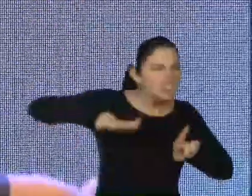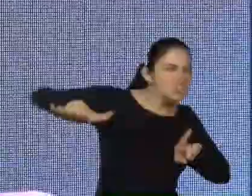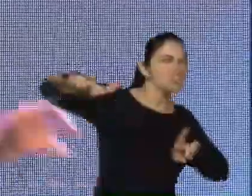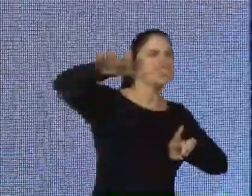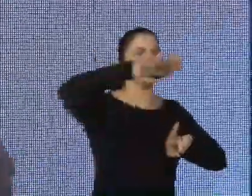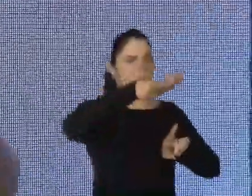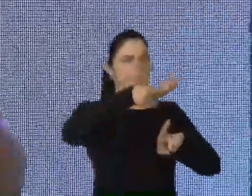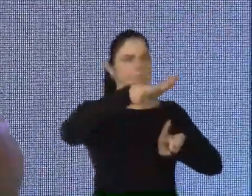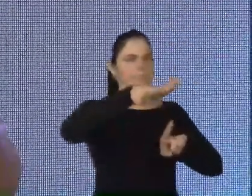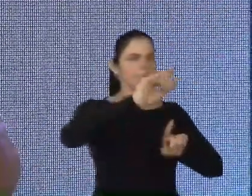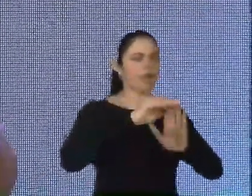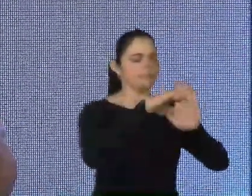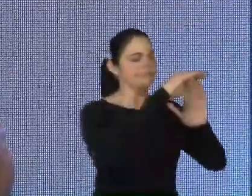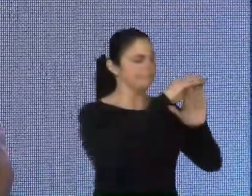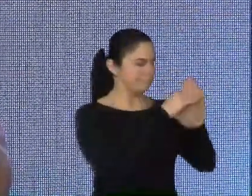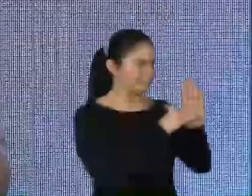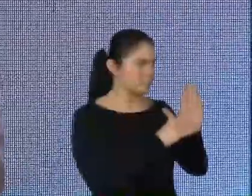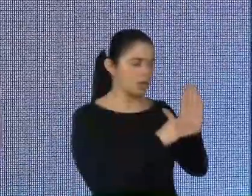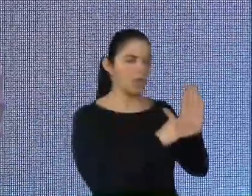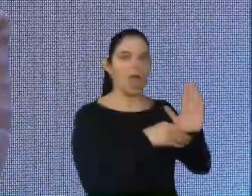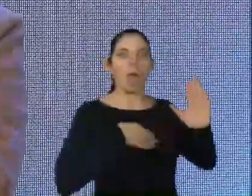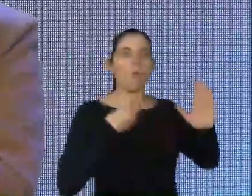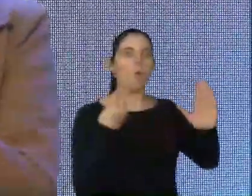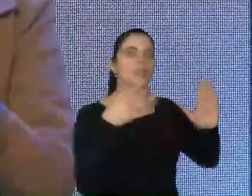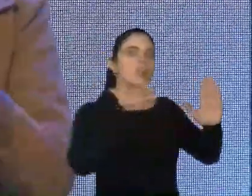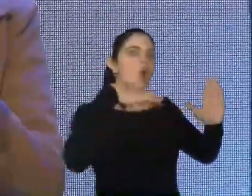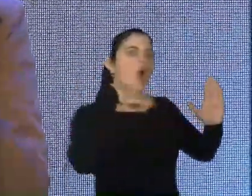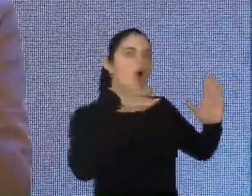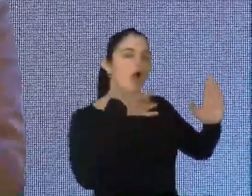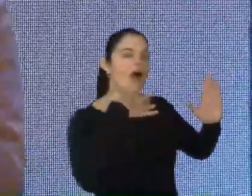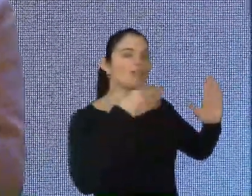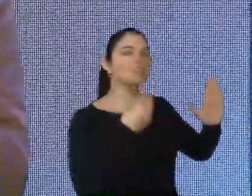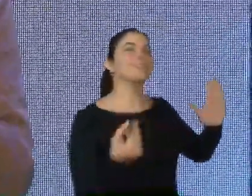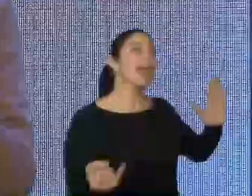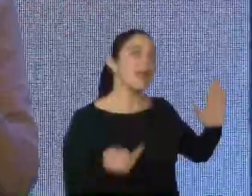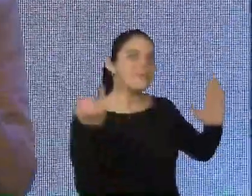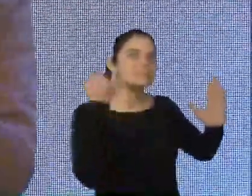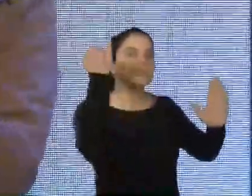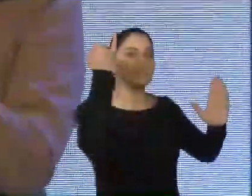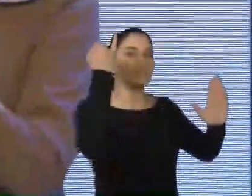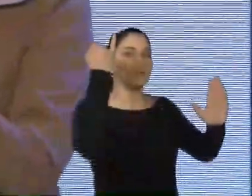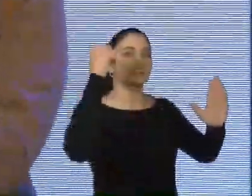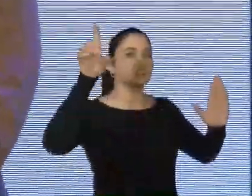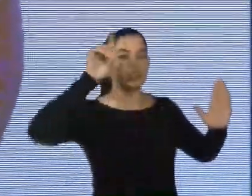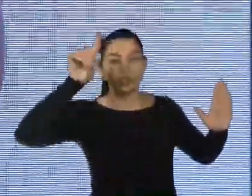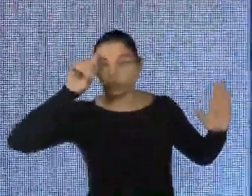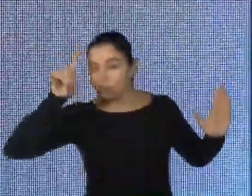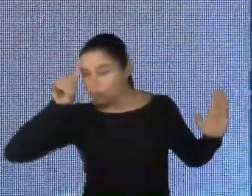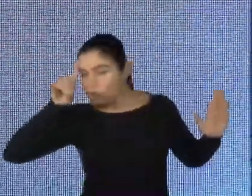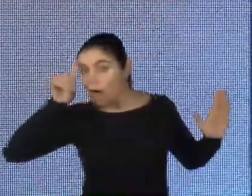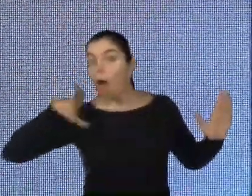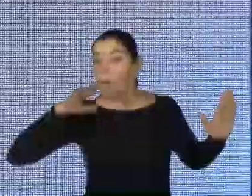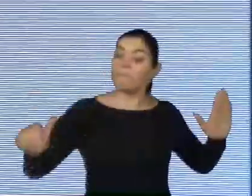todos esses grupos, colocar todas as cores dos alimentos, você traz para a sua rotina algo